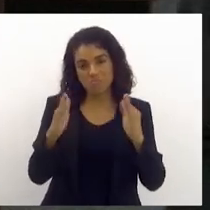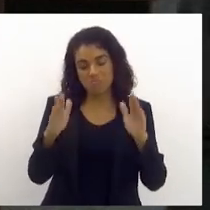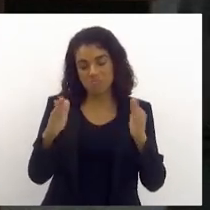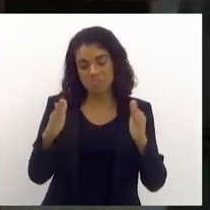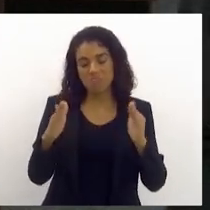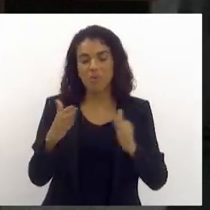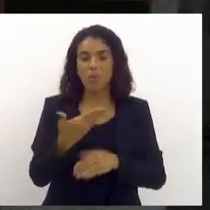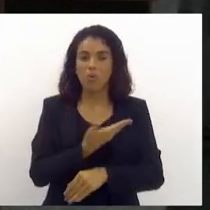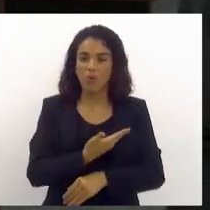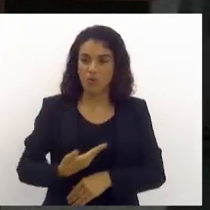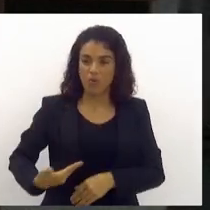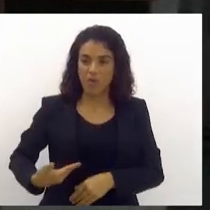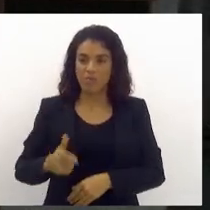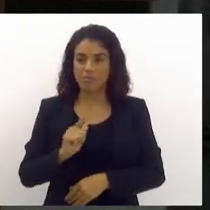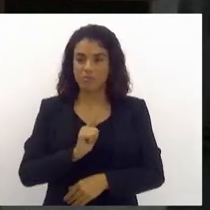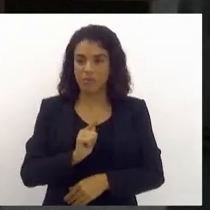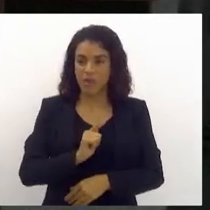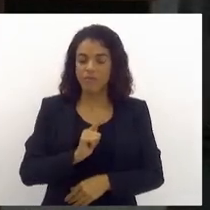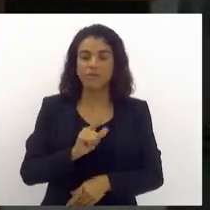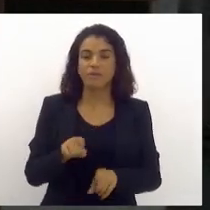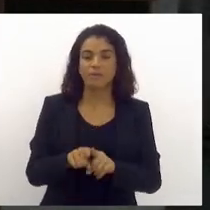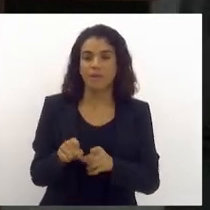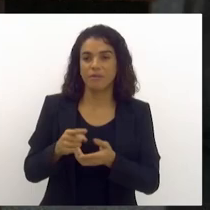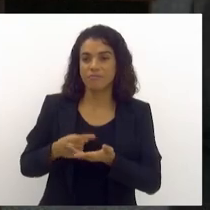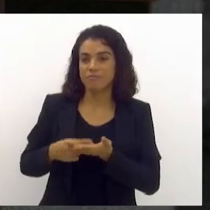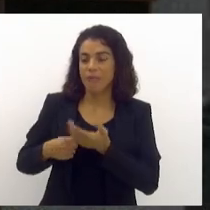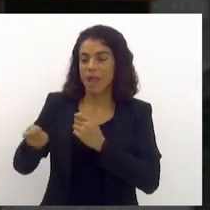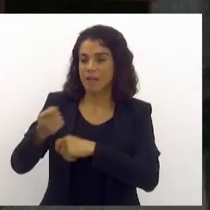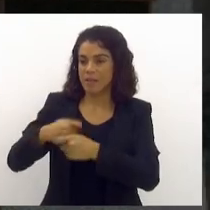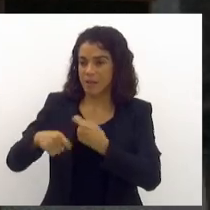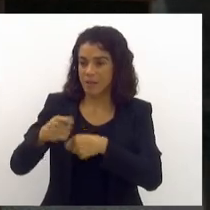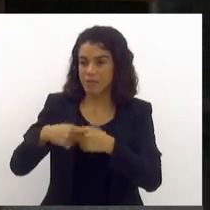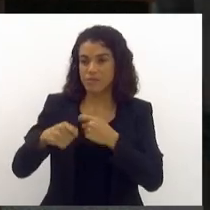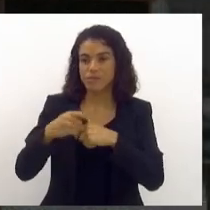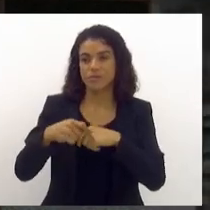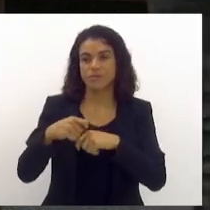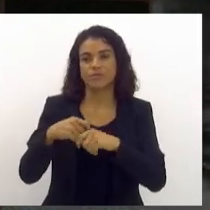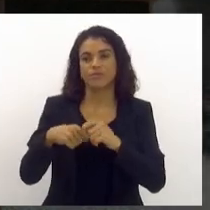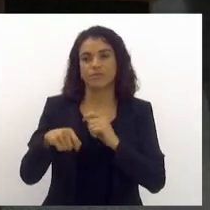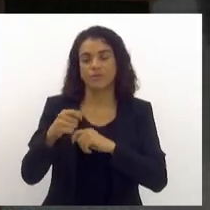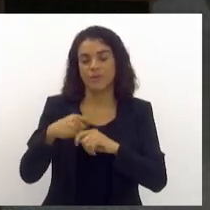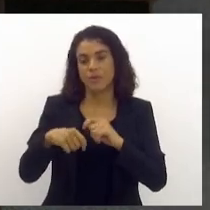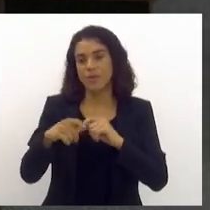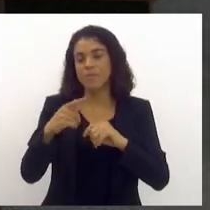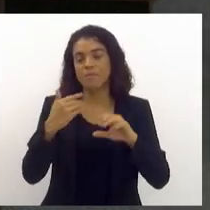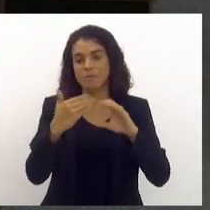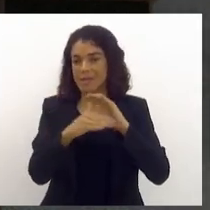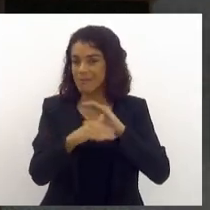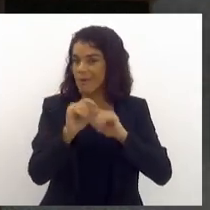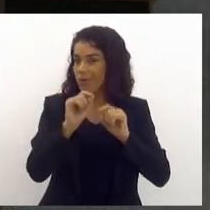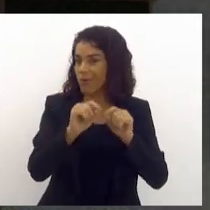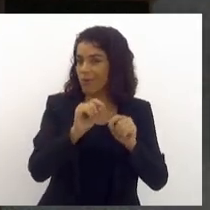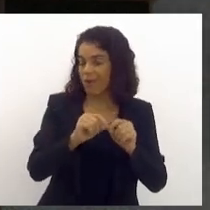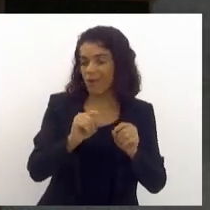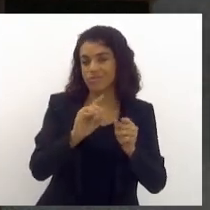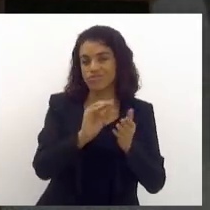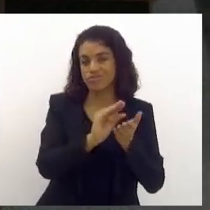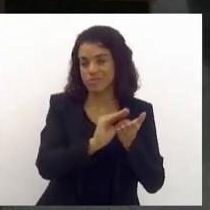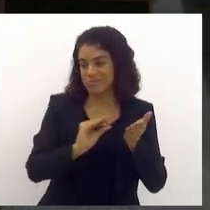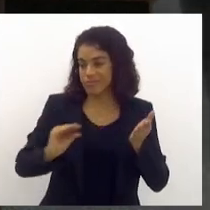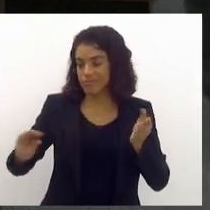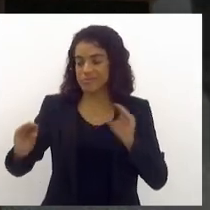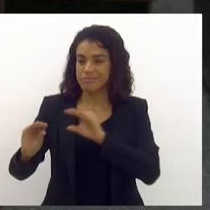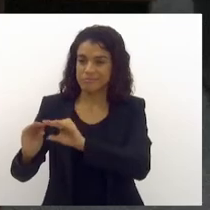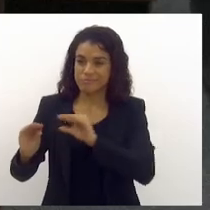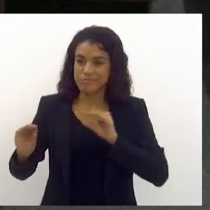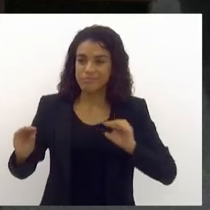oposição nesses últimos dias e a negociação que retirou das mensagens fundos importantíssimos para direitos. Mas, no